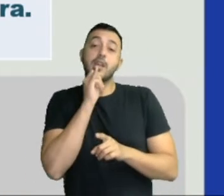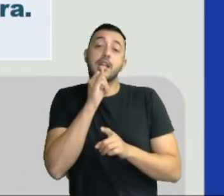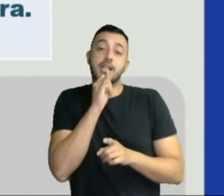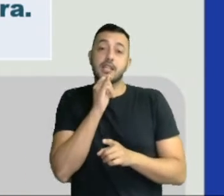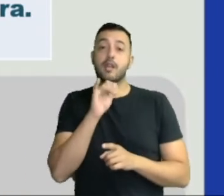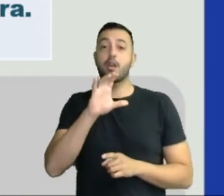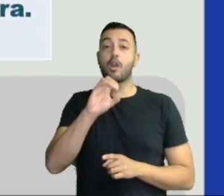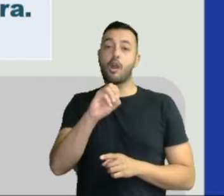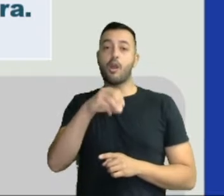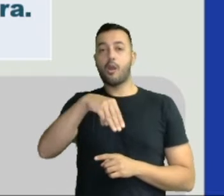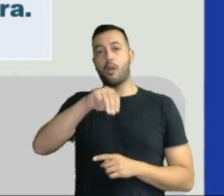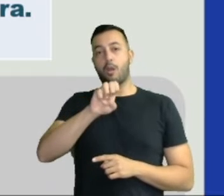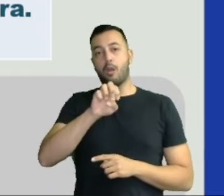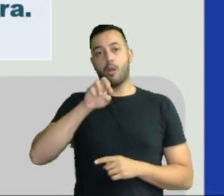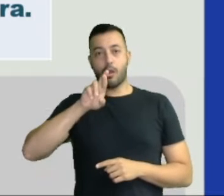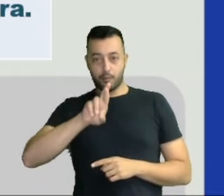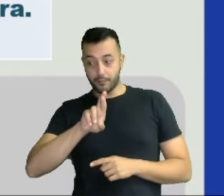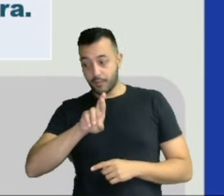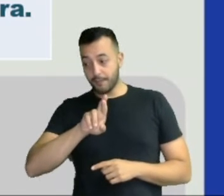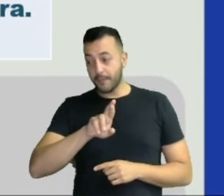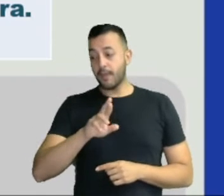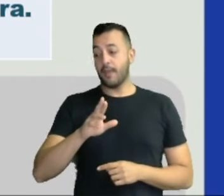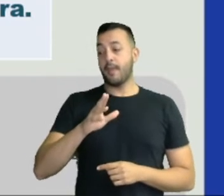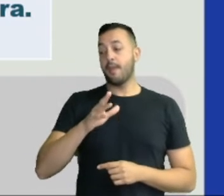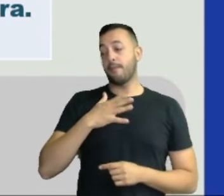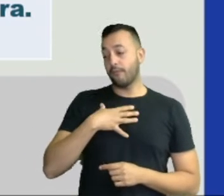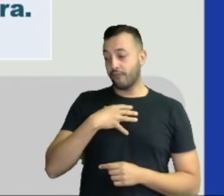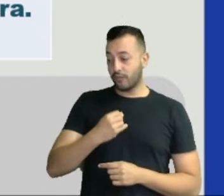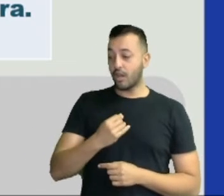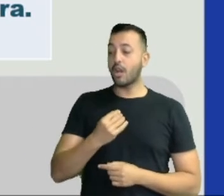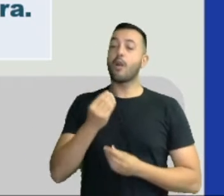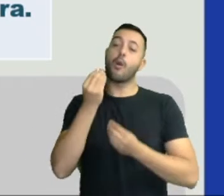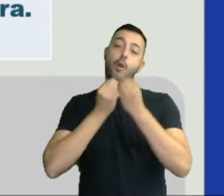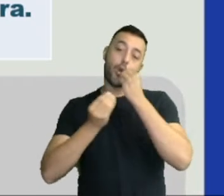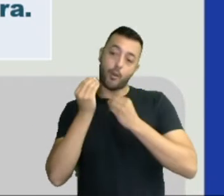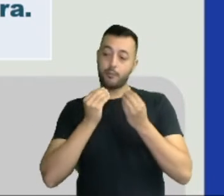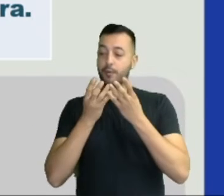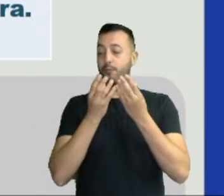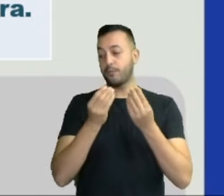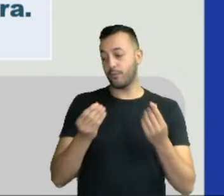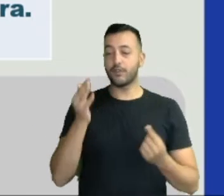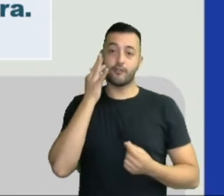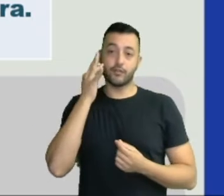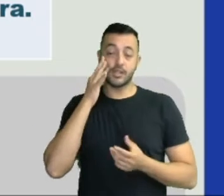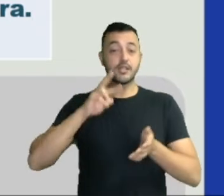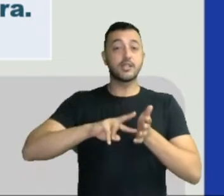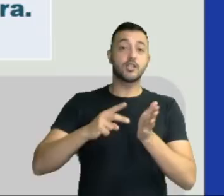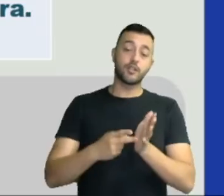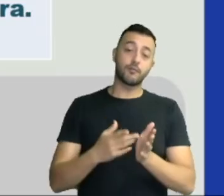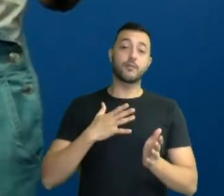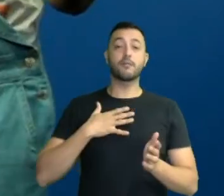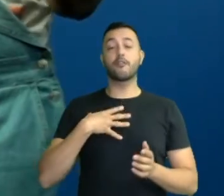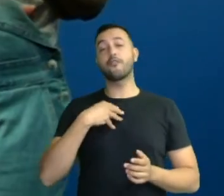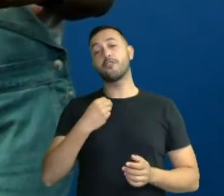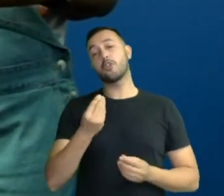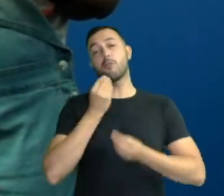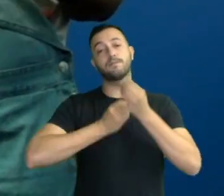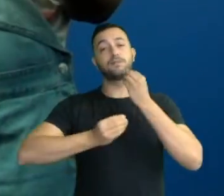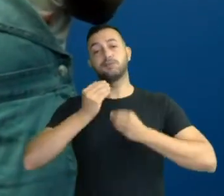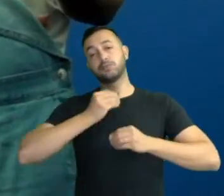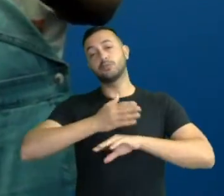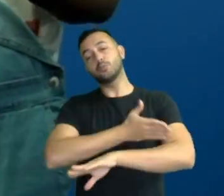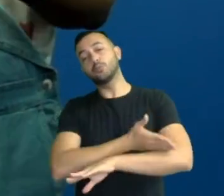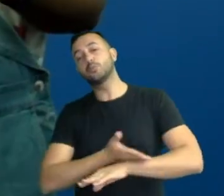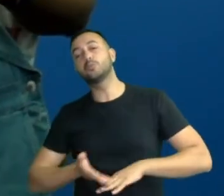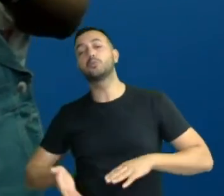verbo comer. Mi hijo come muchas frutas. Significa que meu filho come muitas frutas. É um hábito